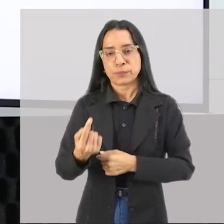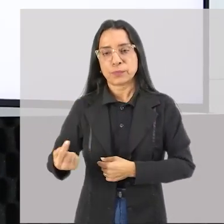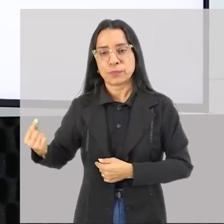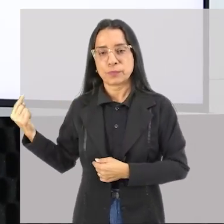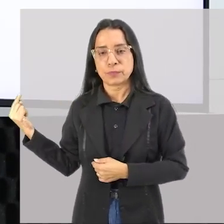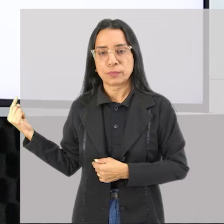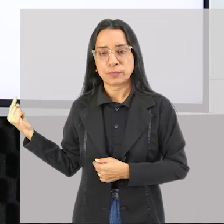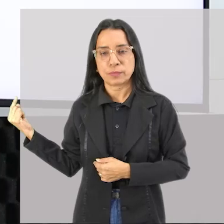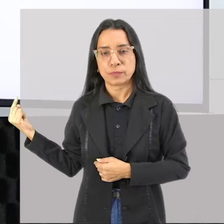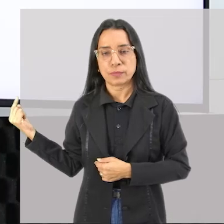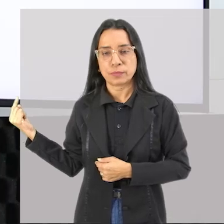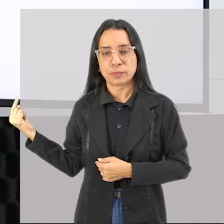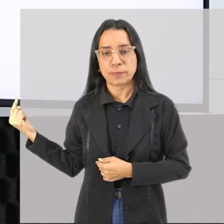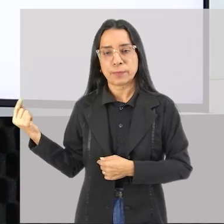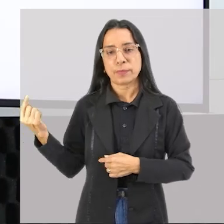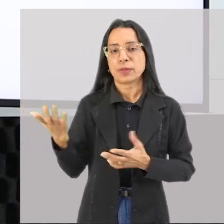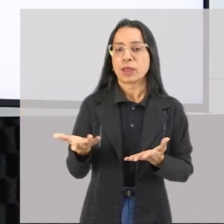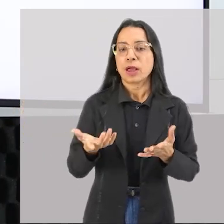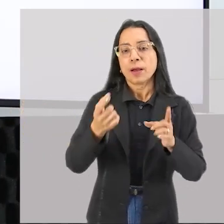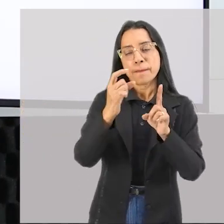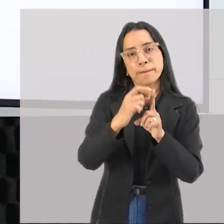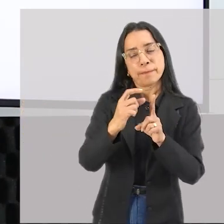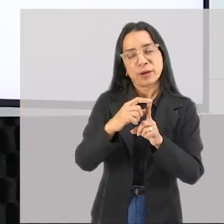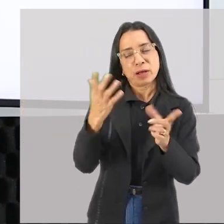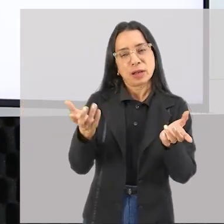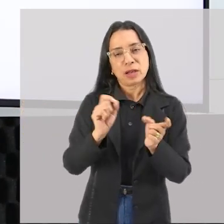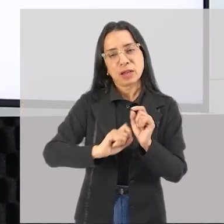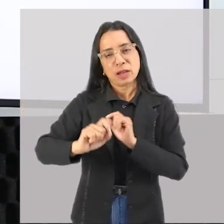or expressions, ou expressões,